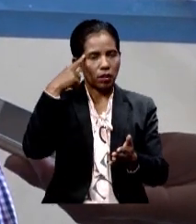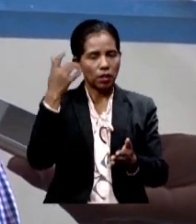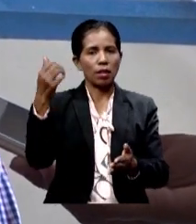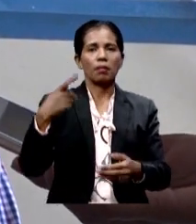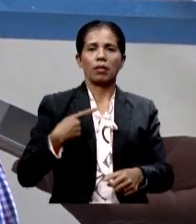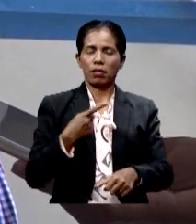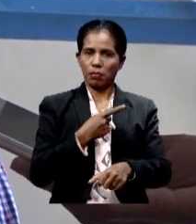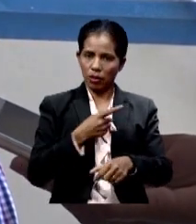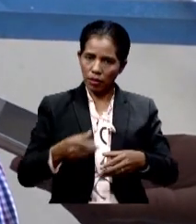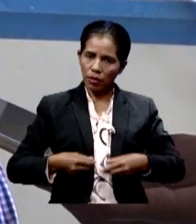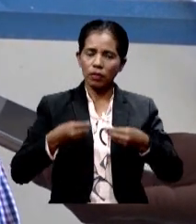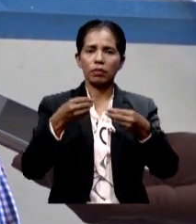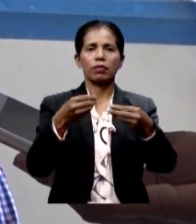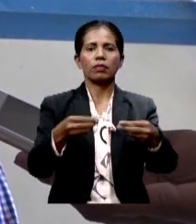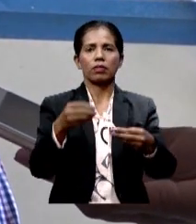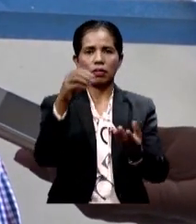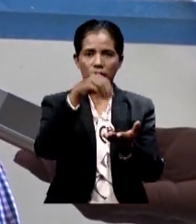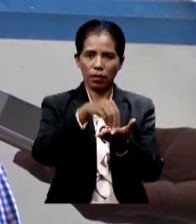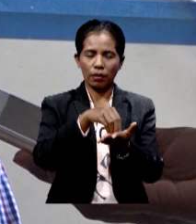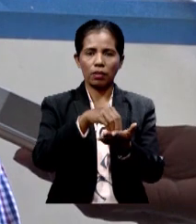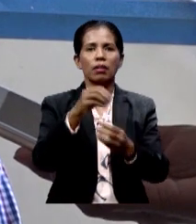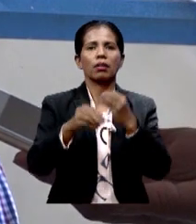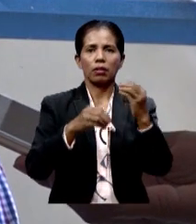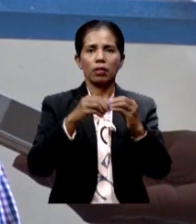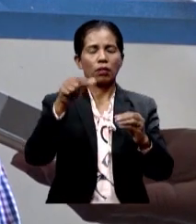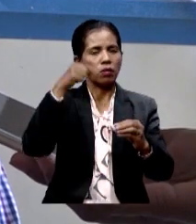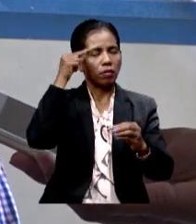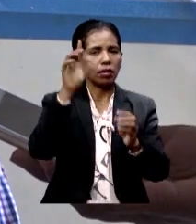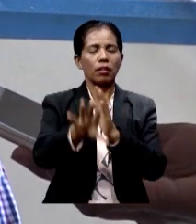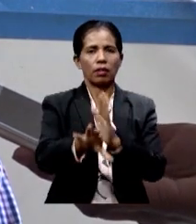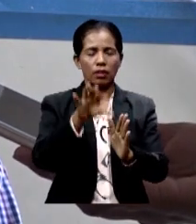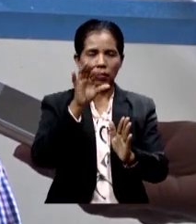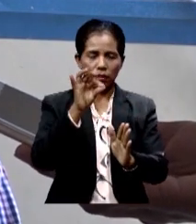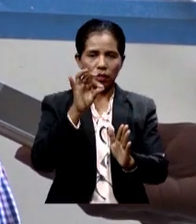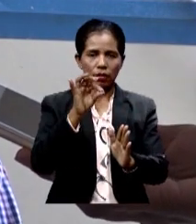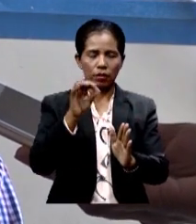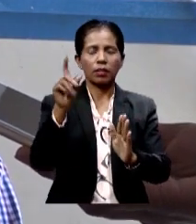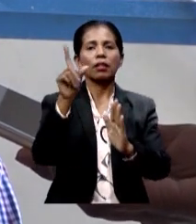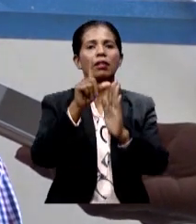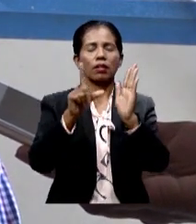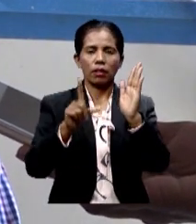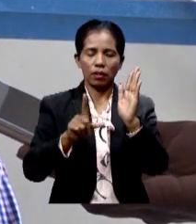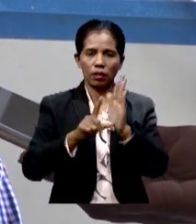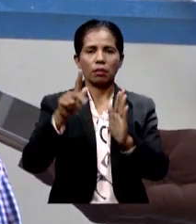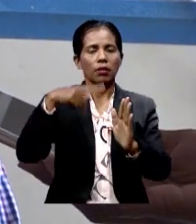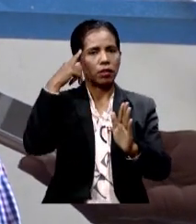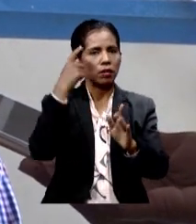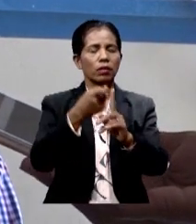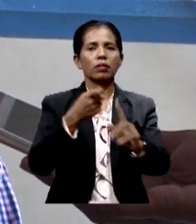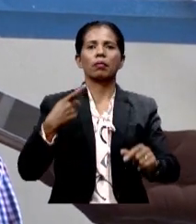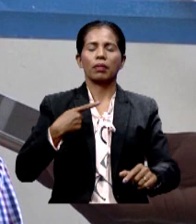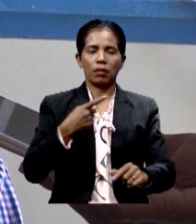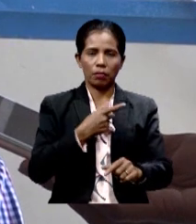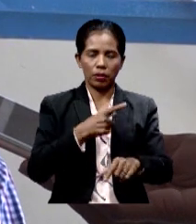for, pode garantir do nível em cada governo né, retendo nenhuma legitimidade política hoje parlamento